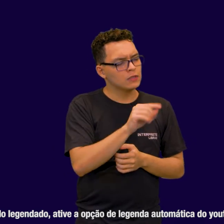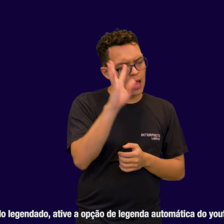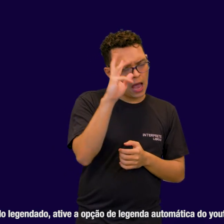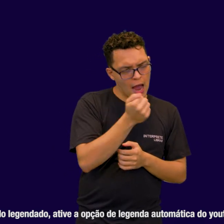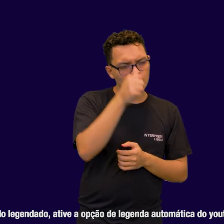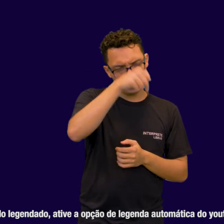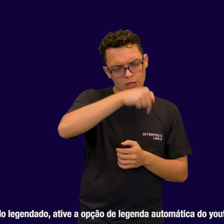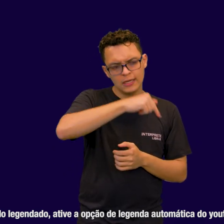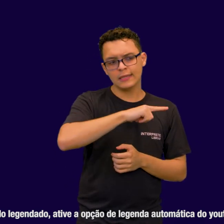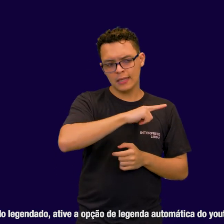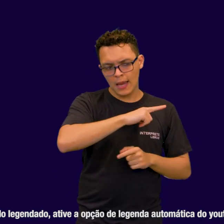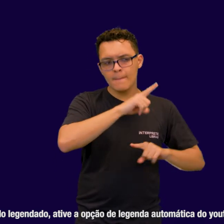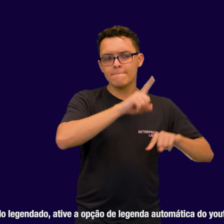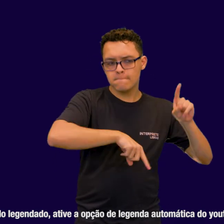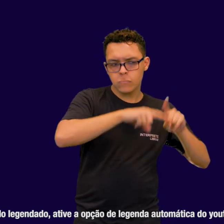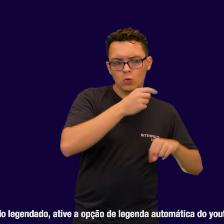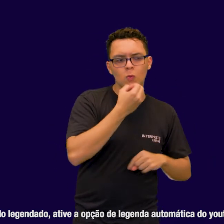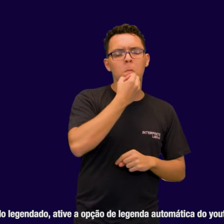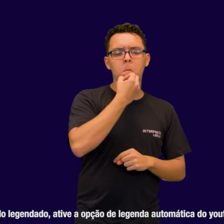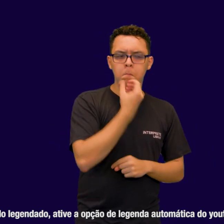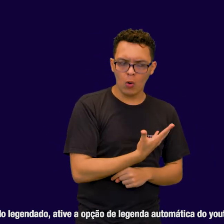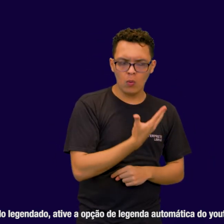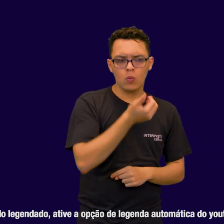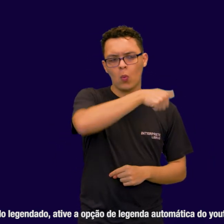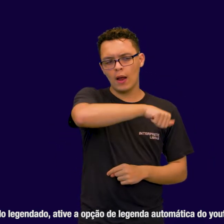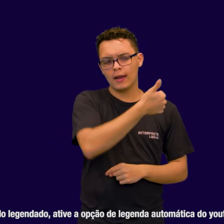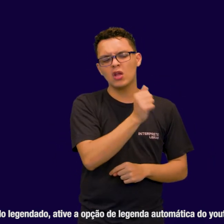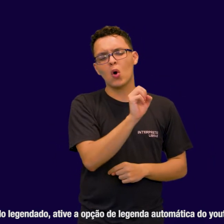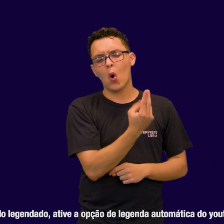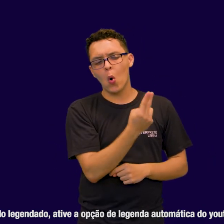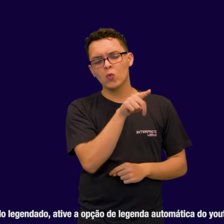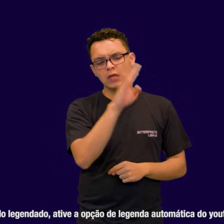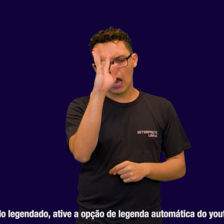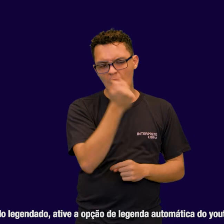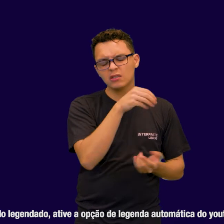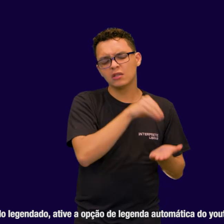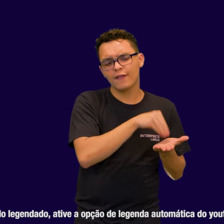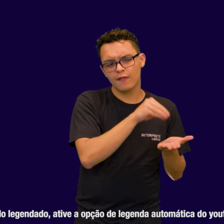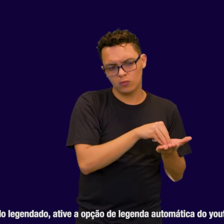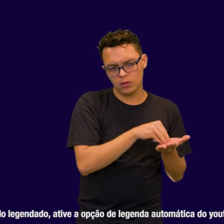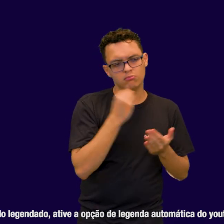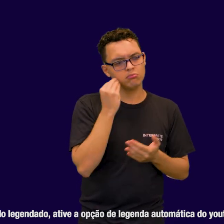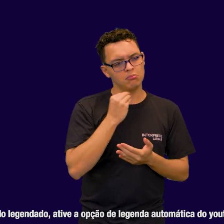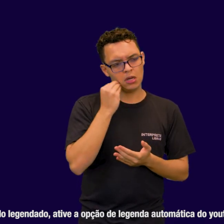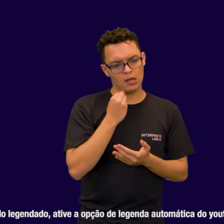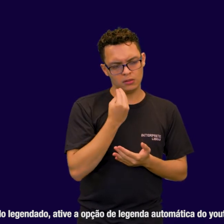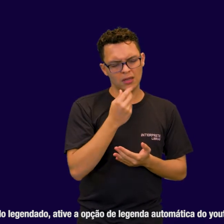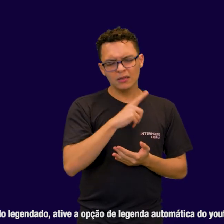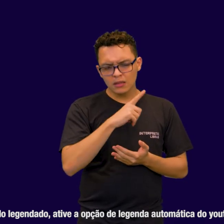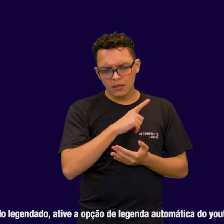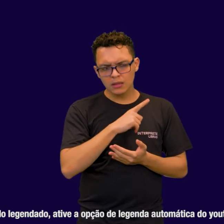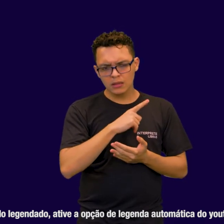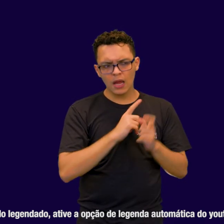ou as pessoas estão precisando ainda estudar, conhecer melhor o processo produtivo, ou já tem gente muito boa